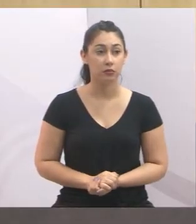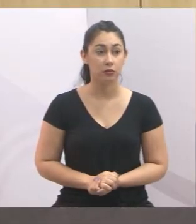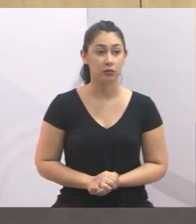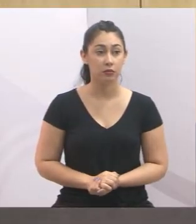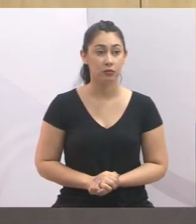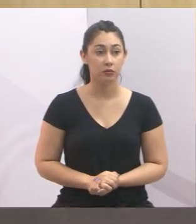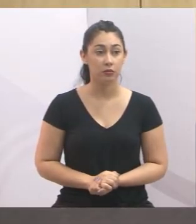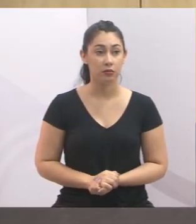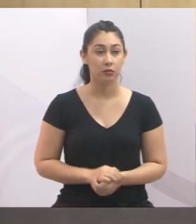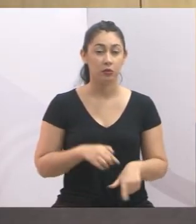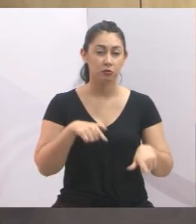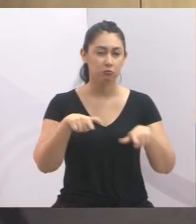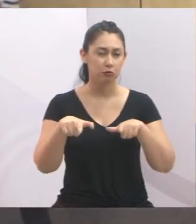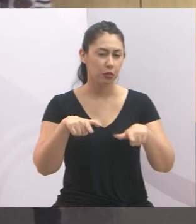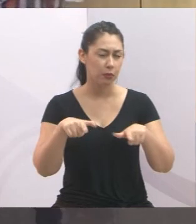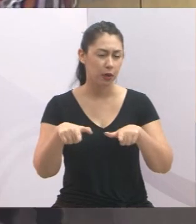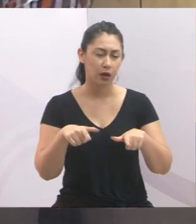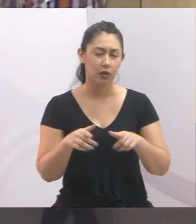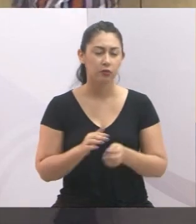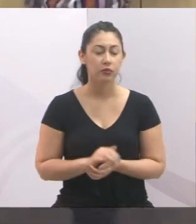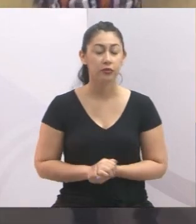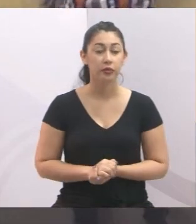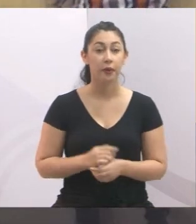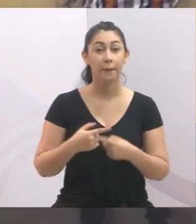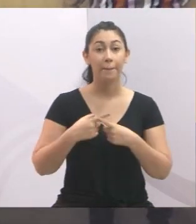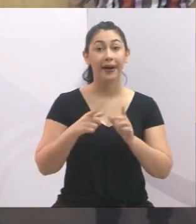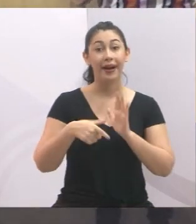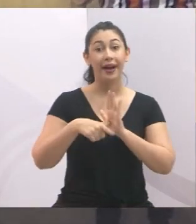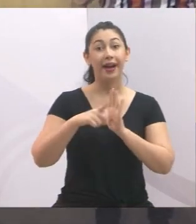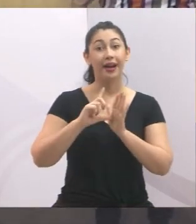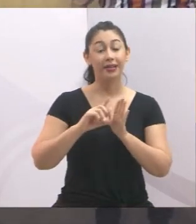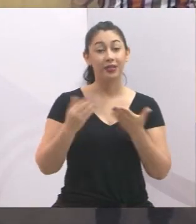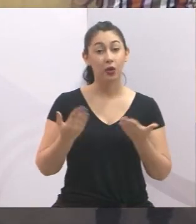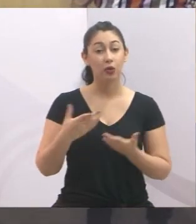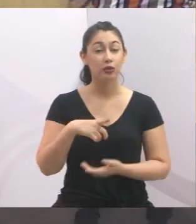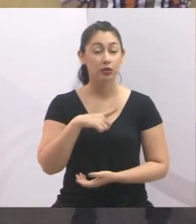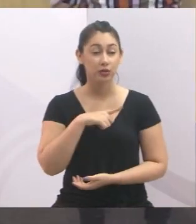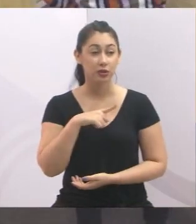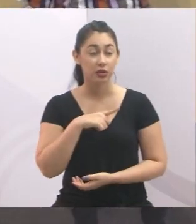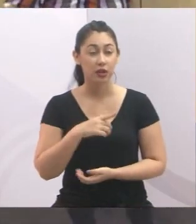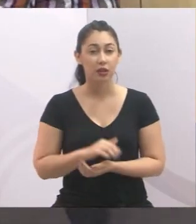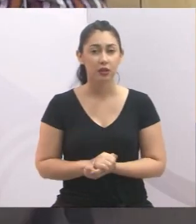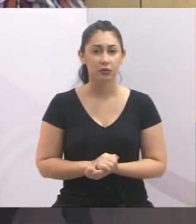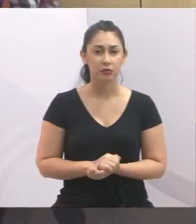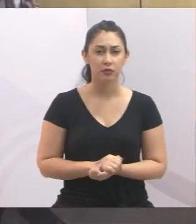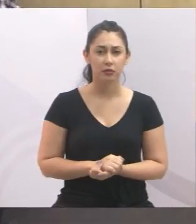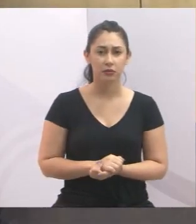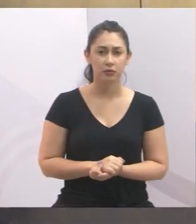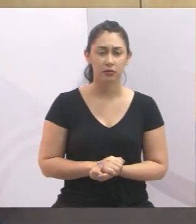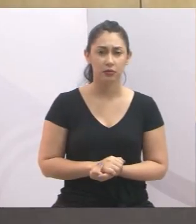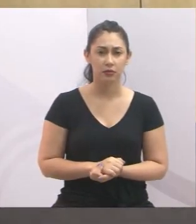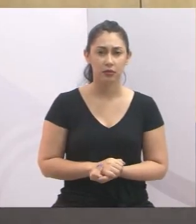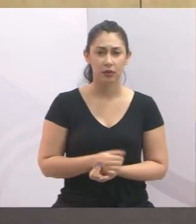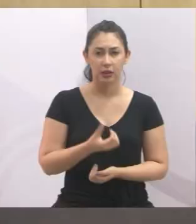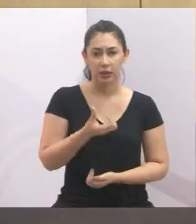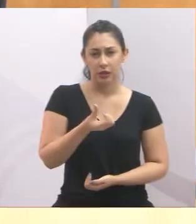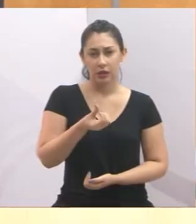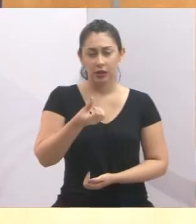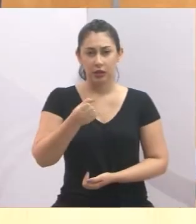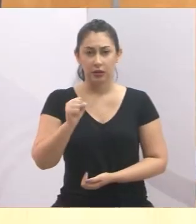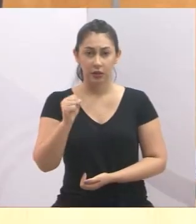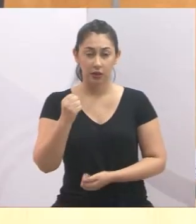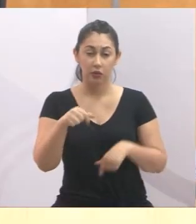os expedientes dos vereadores. Antes, porém, informo que para a presente sessão foram protocolados